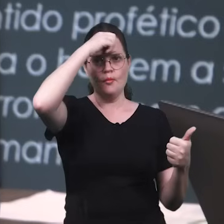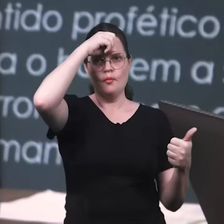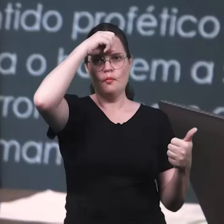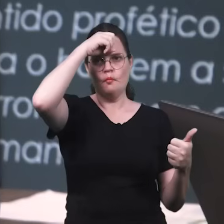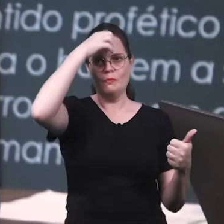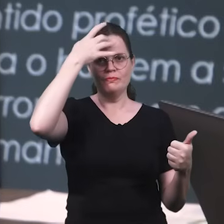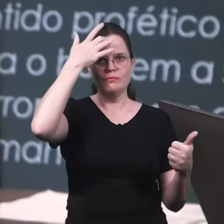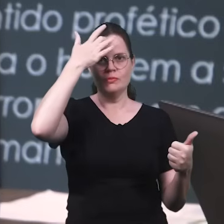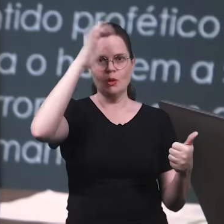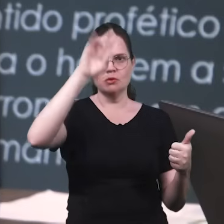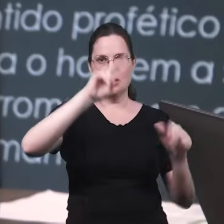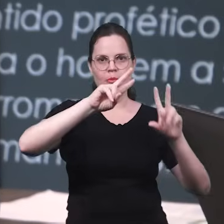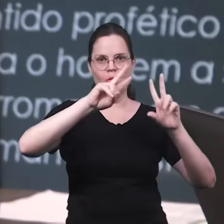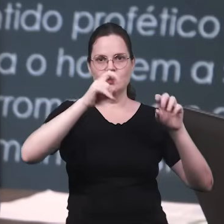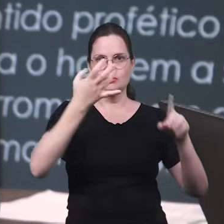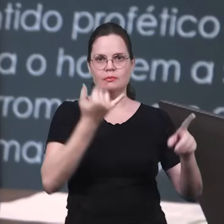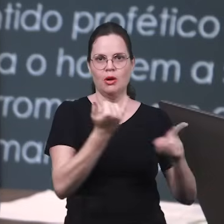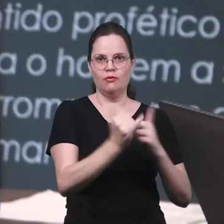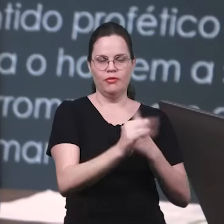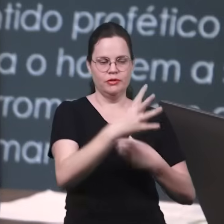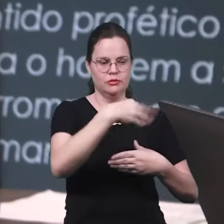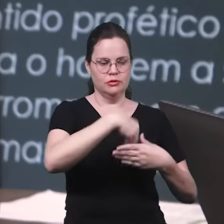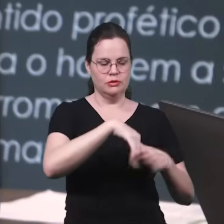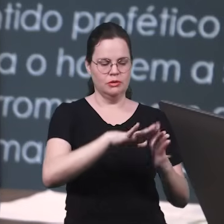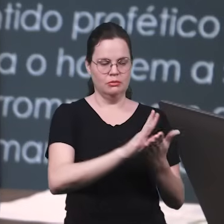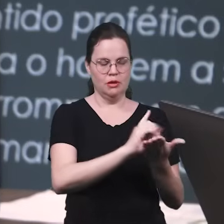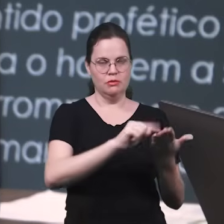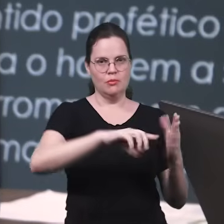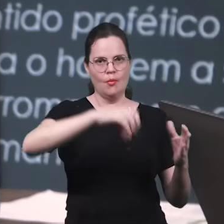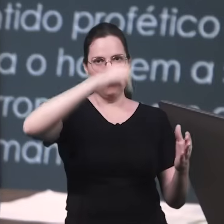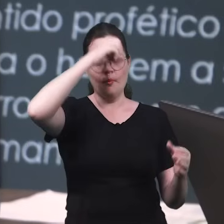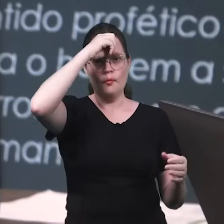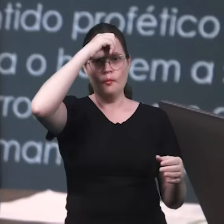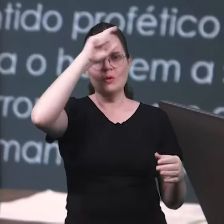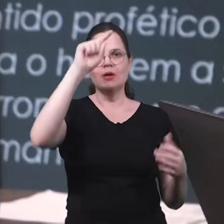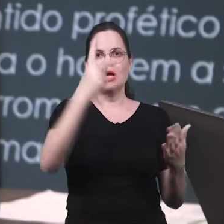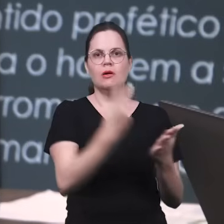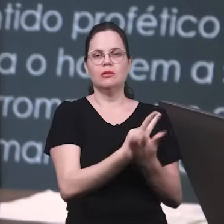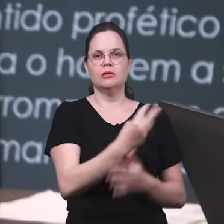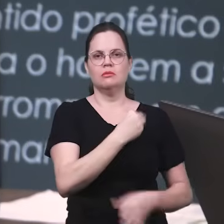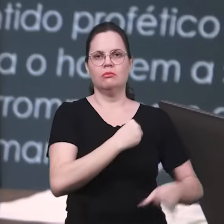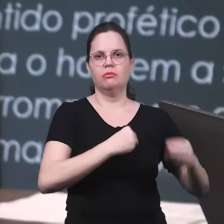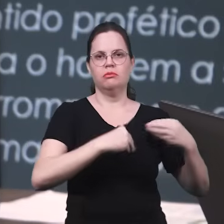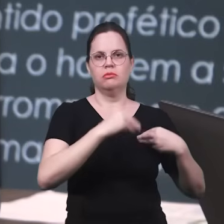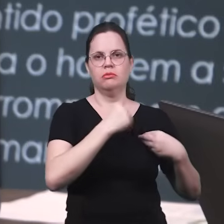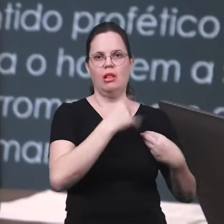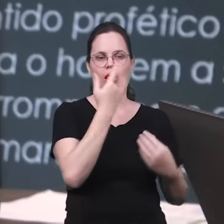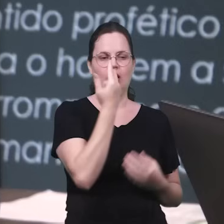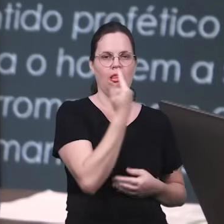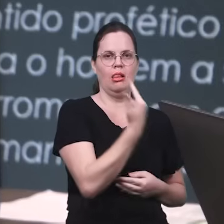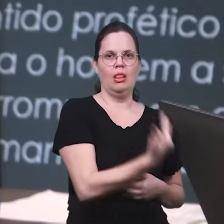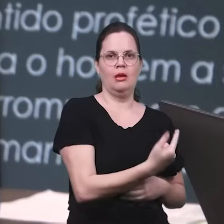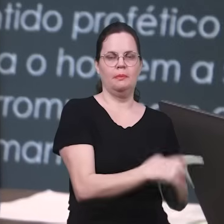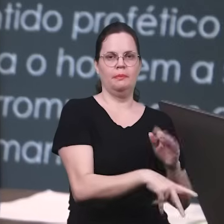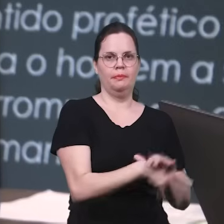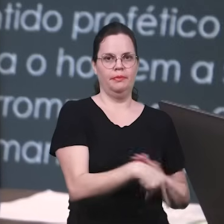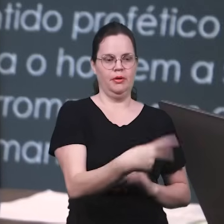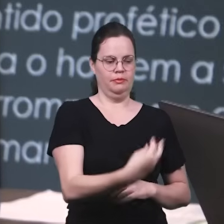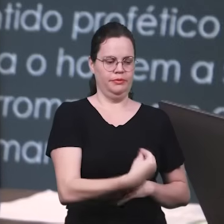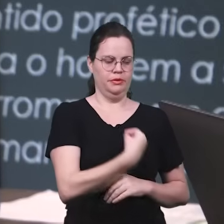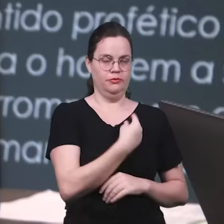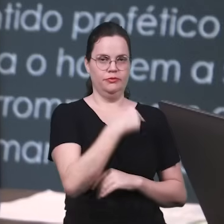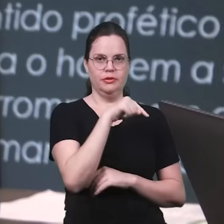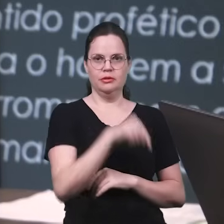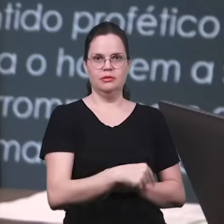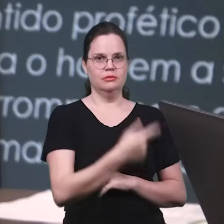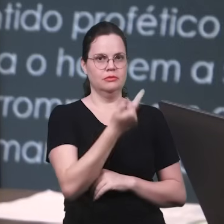profético da palavra leva o homem a se corromper com os valores humanos, quer dizer, valores dessa vida.